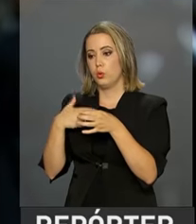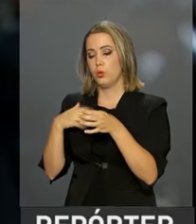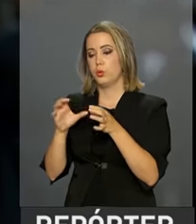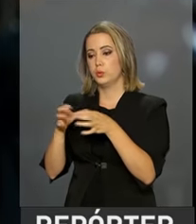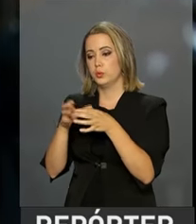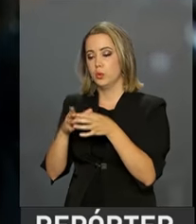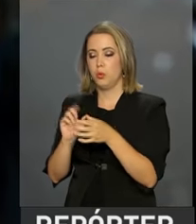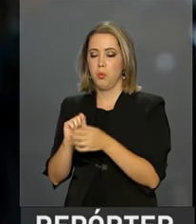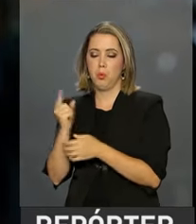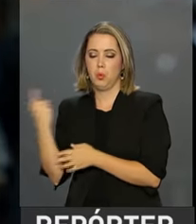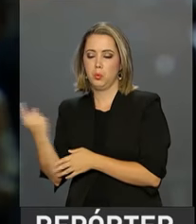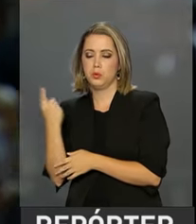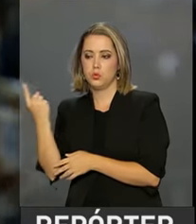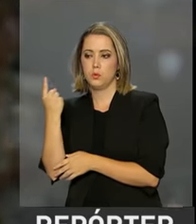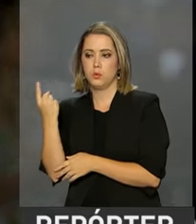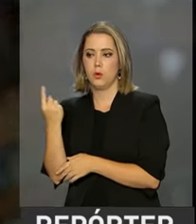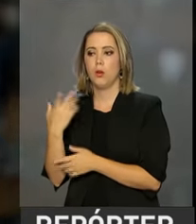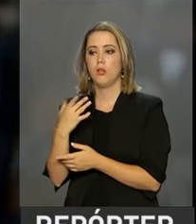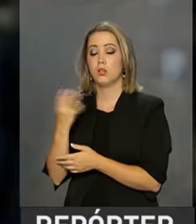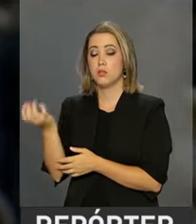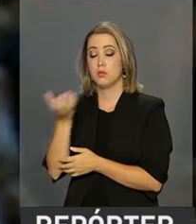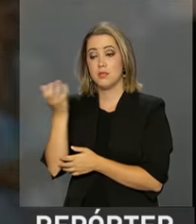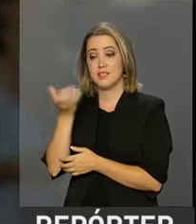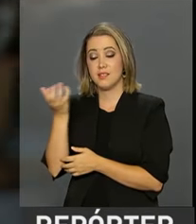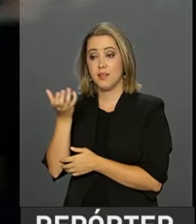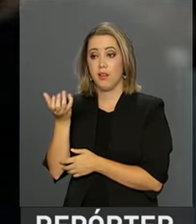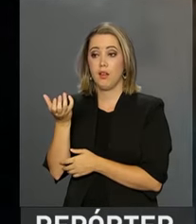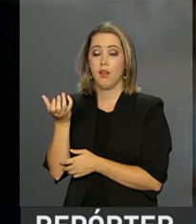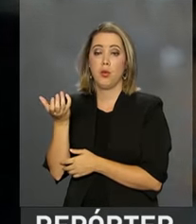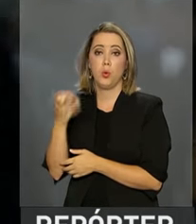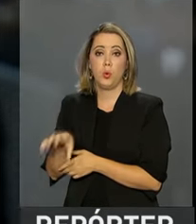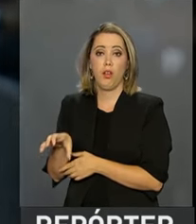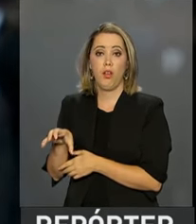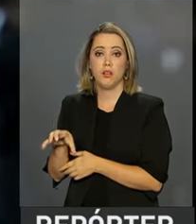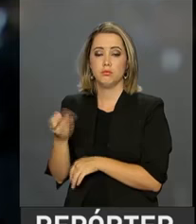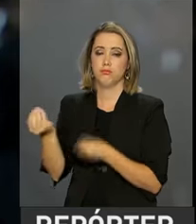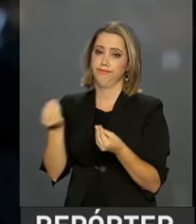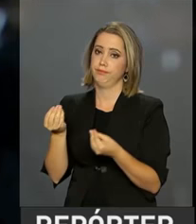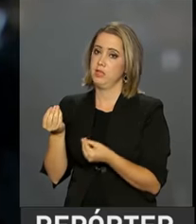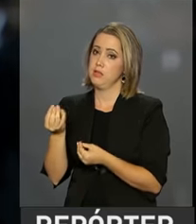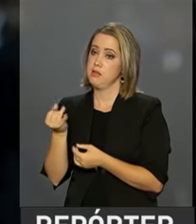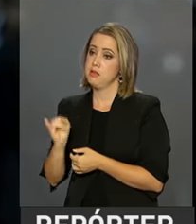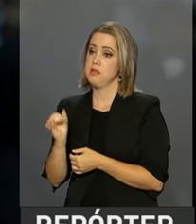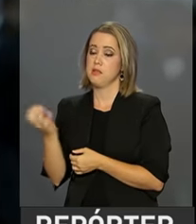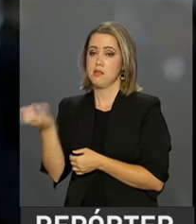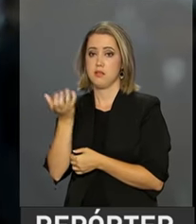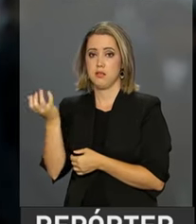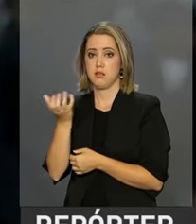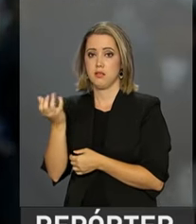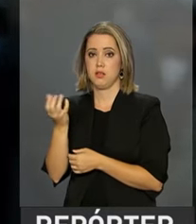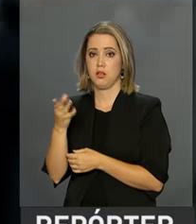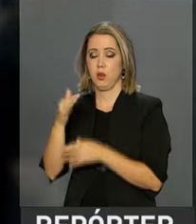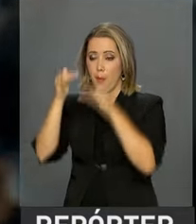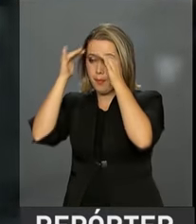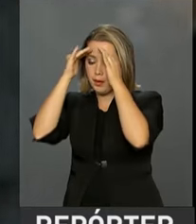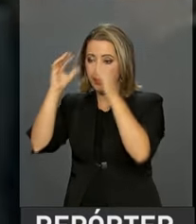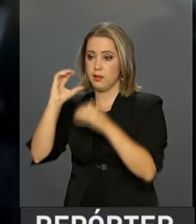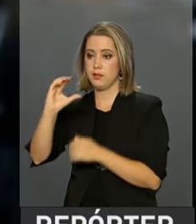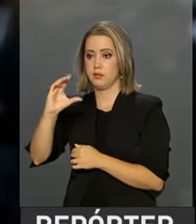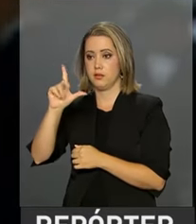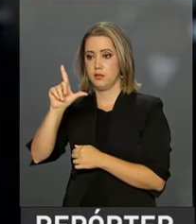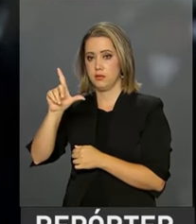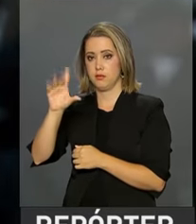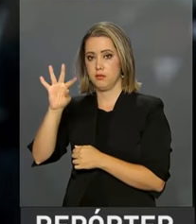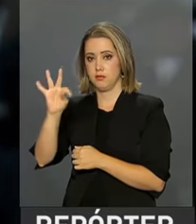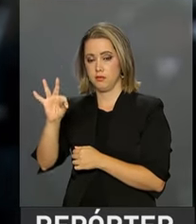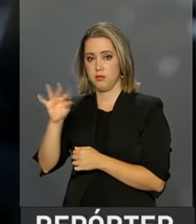ou até individual, se quer ou não quer. Se não quer, vai valer a CLT, que é boa, ela tem